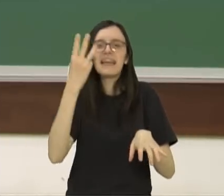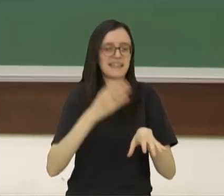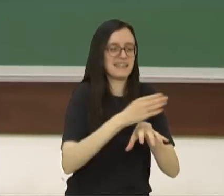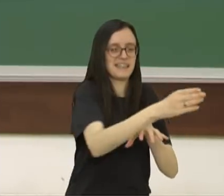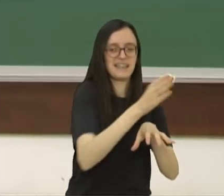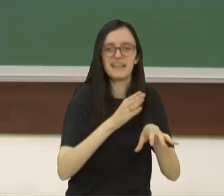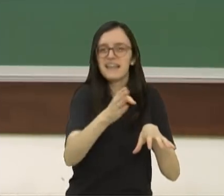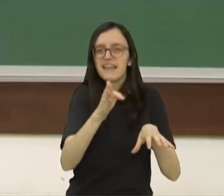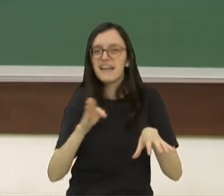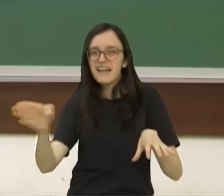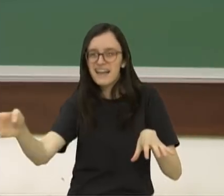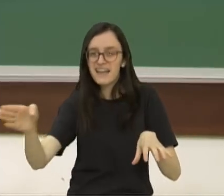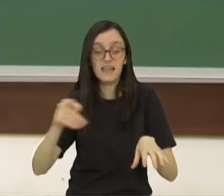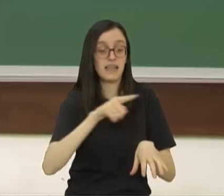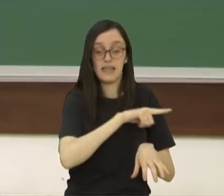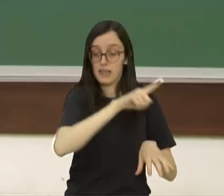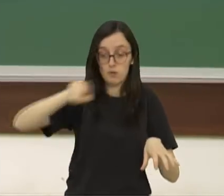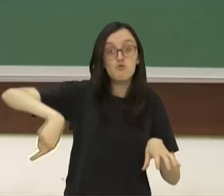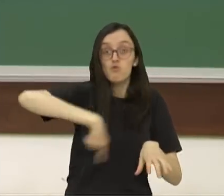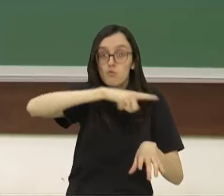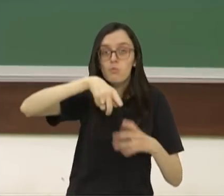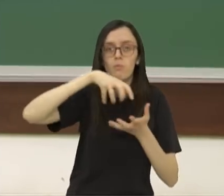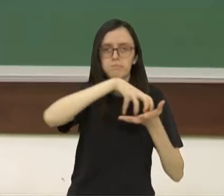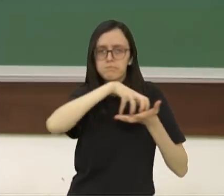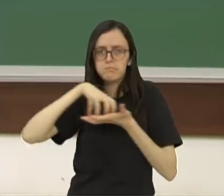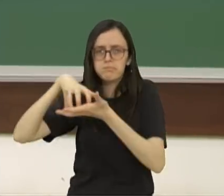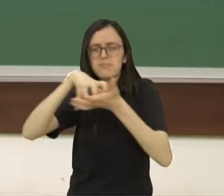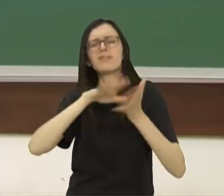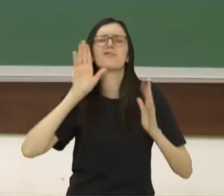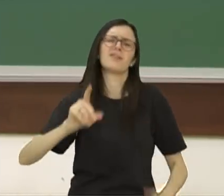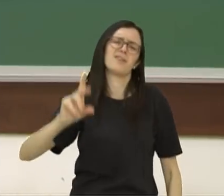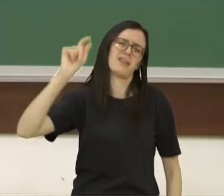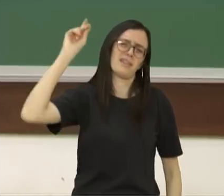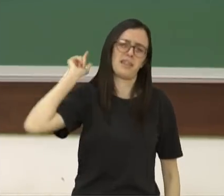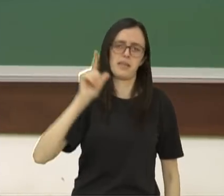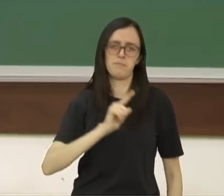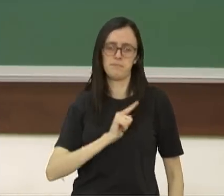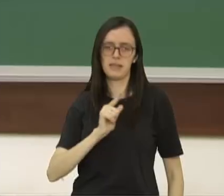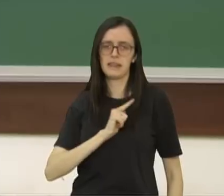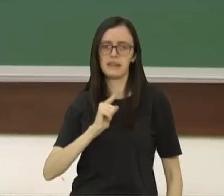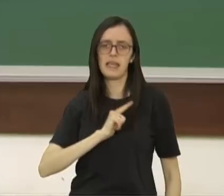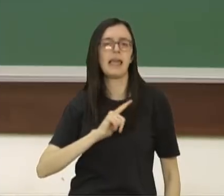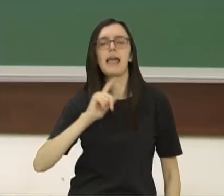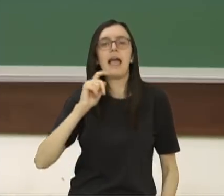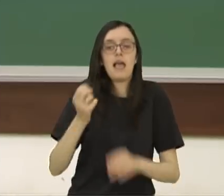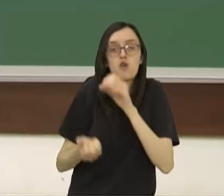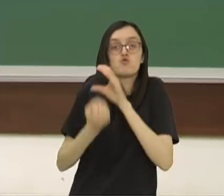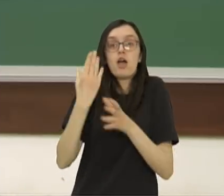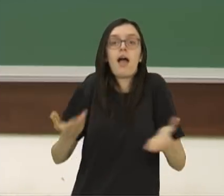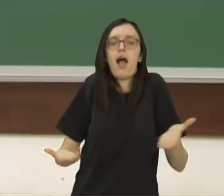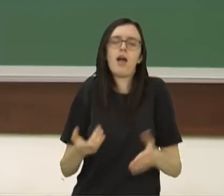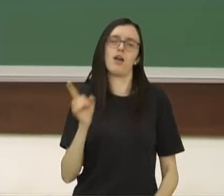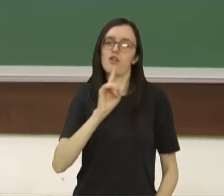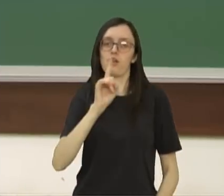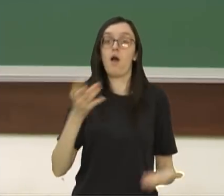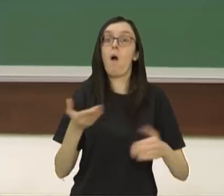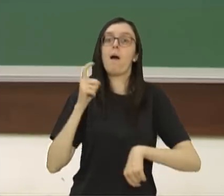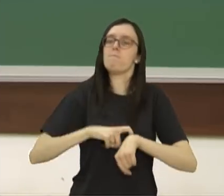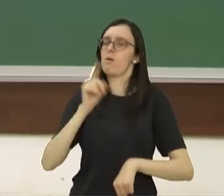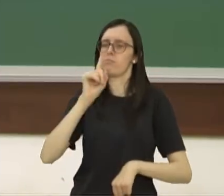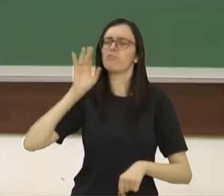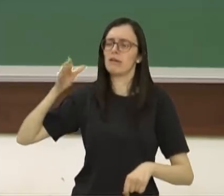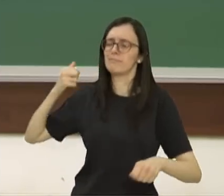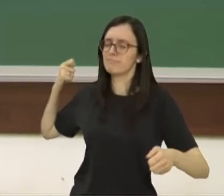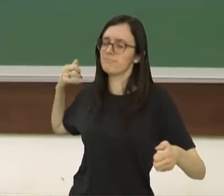Sudene, Sudeco, são agências que existem há muito tempo, né? Então não surgiram agora, neste momento.